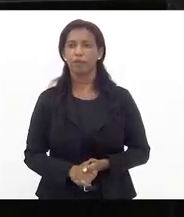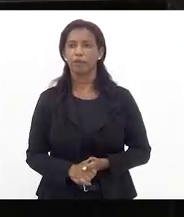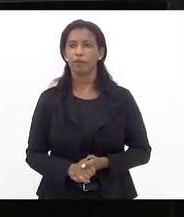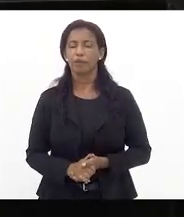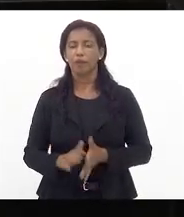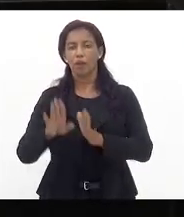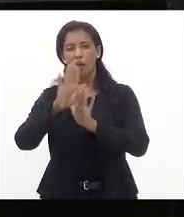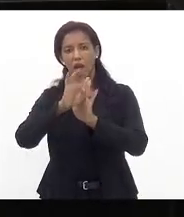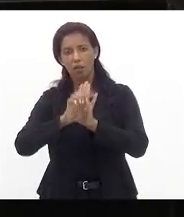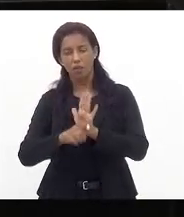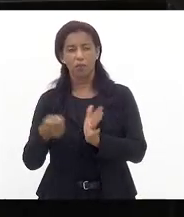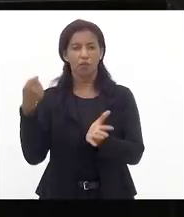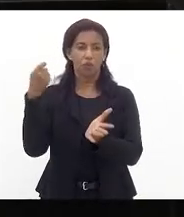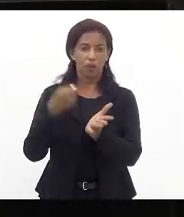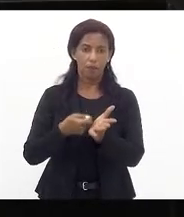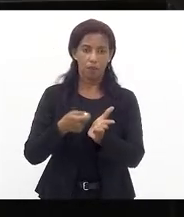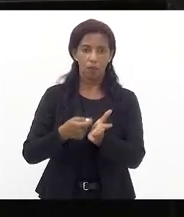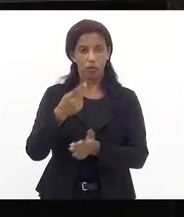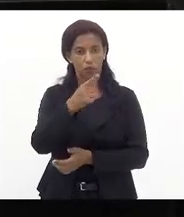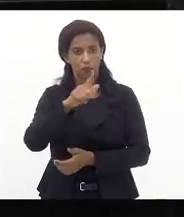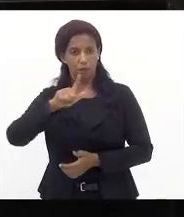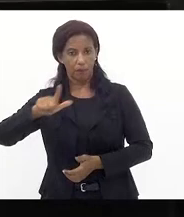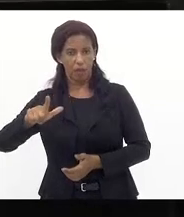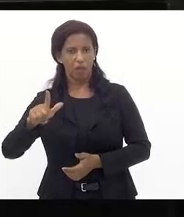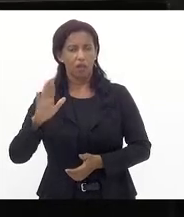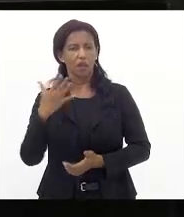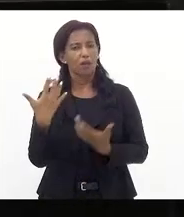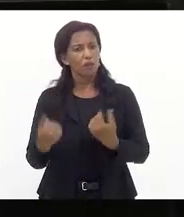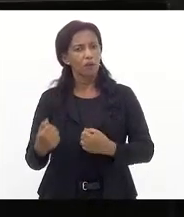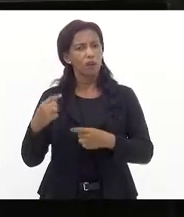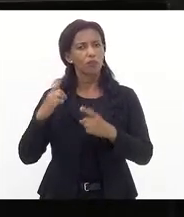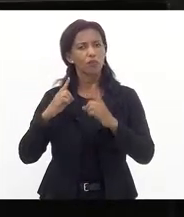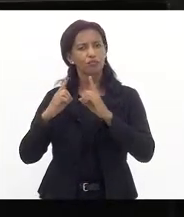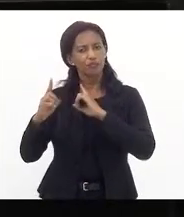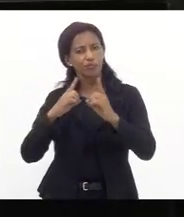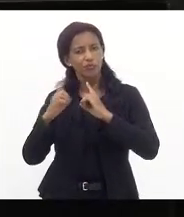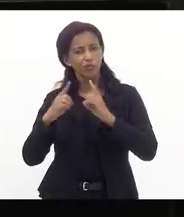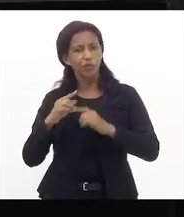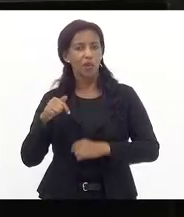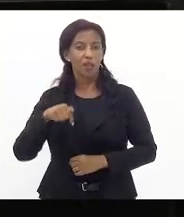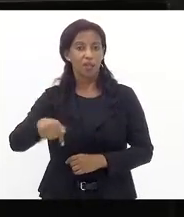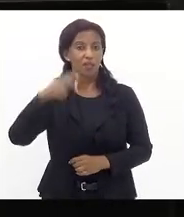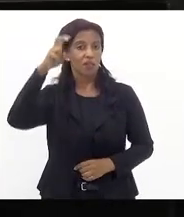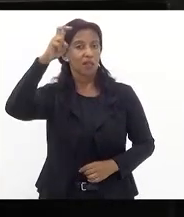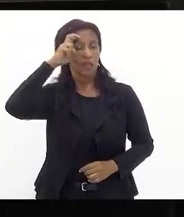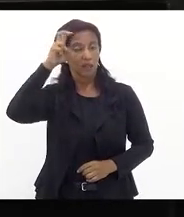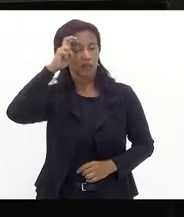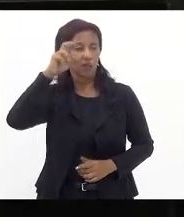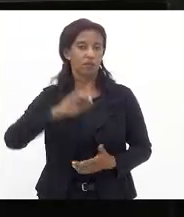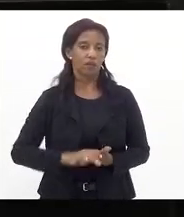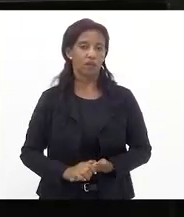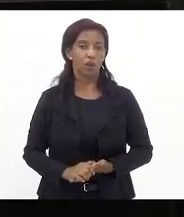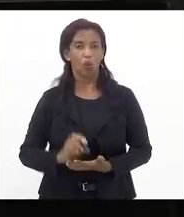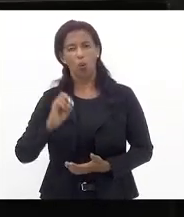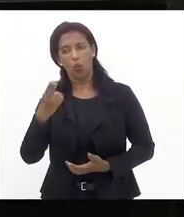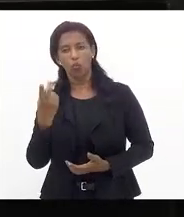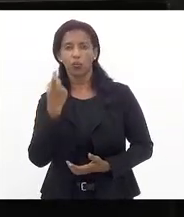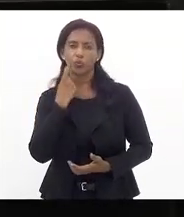emendas foram impostas nos projetos. Vamos debater em audiências públicas nesta próxima quinta-feira ou